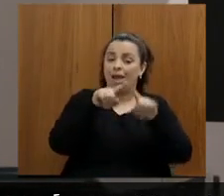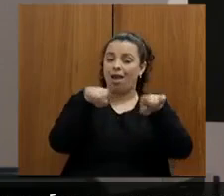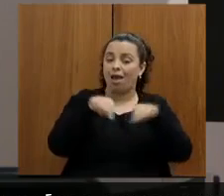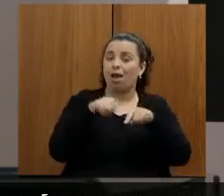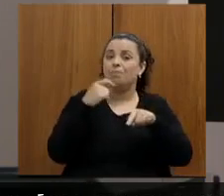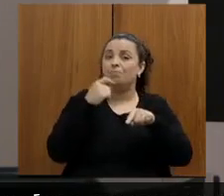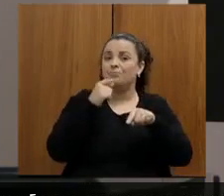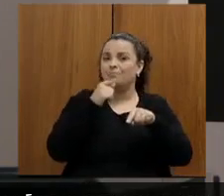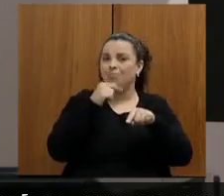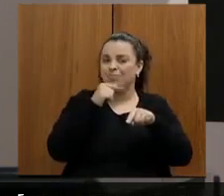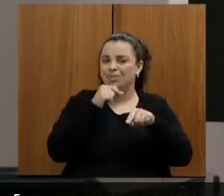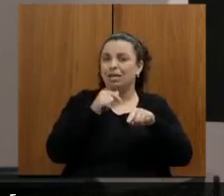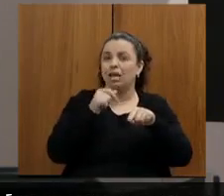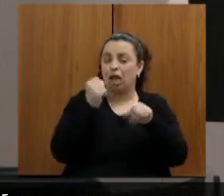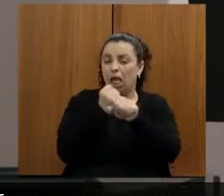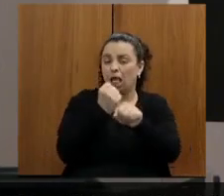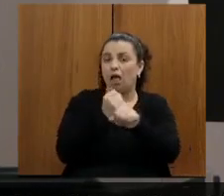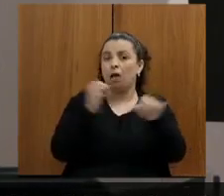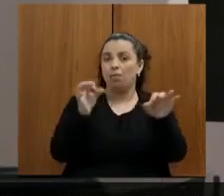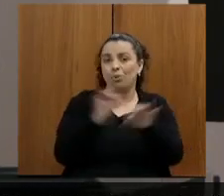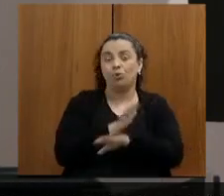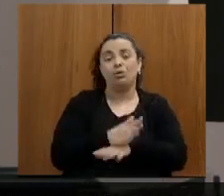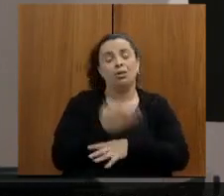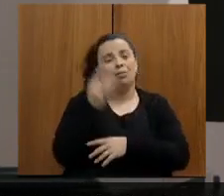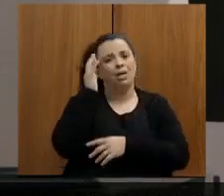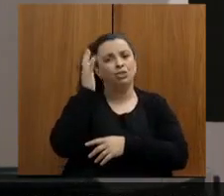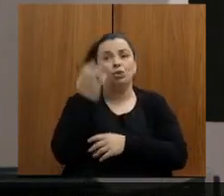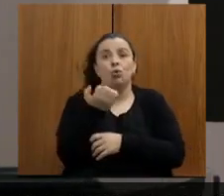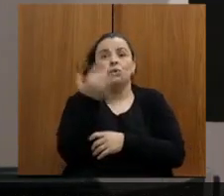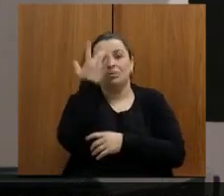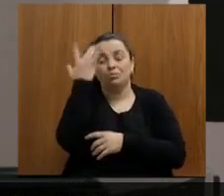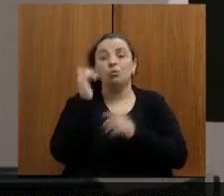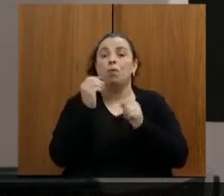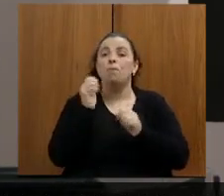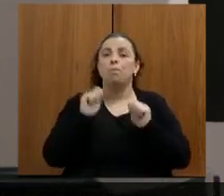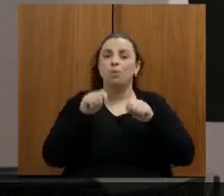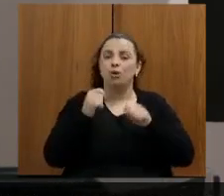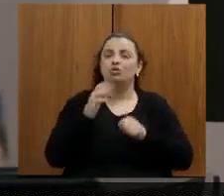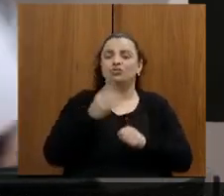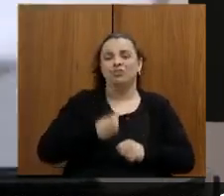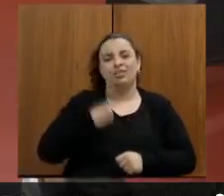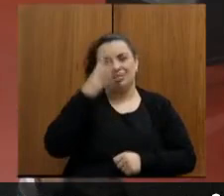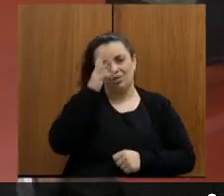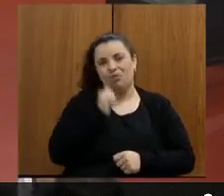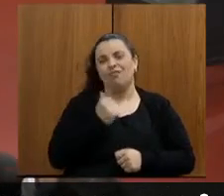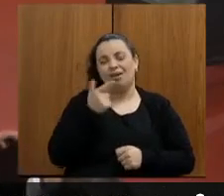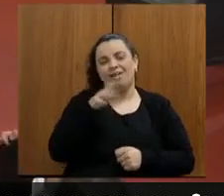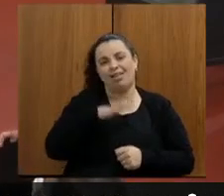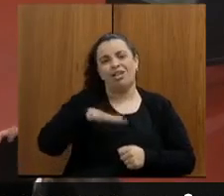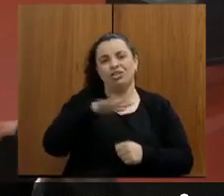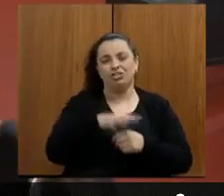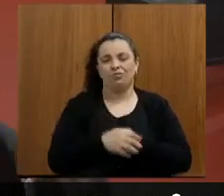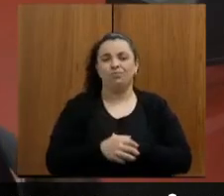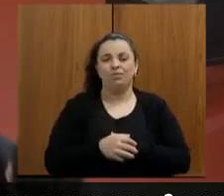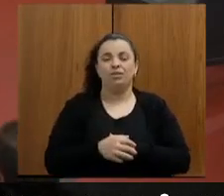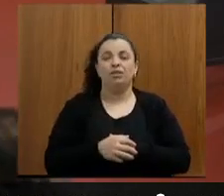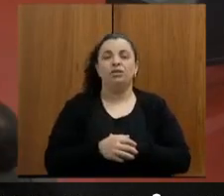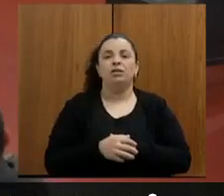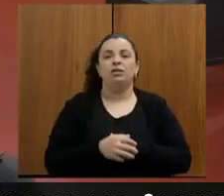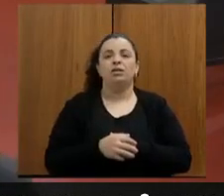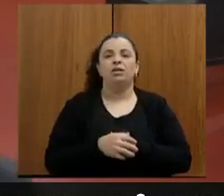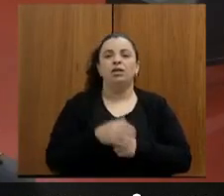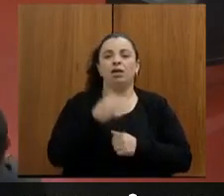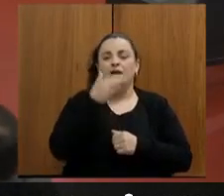tão importante que tantas vidas vão ser salvas na nossa região obrigado e obrigado